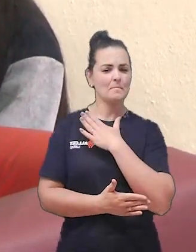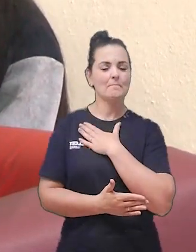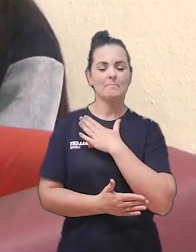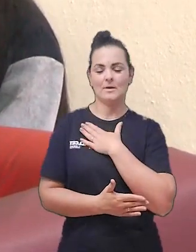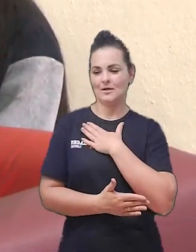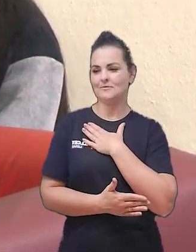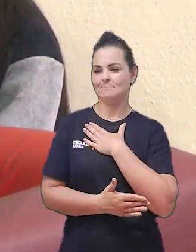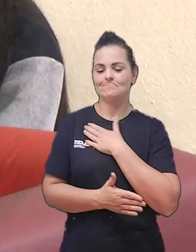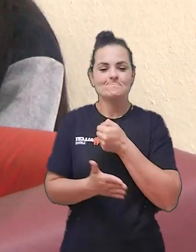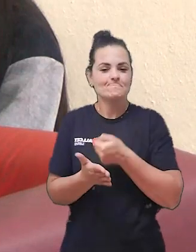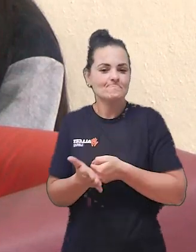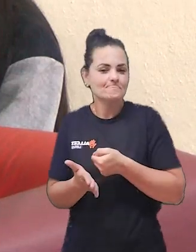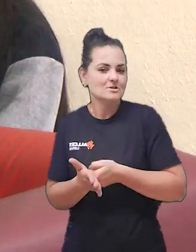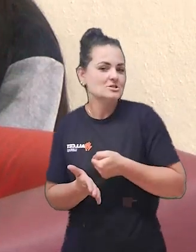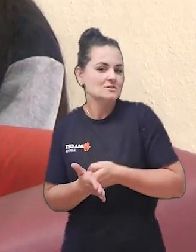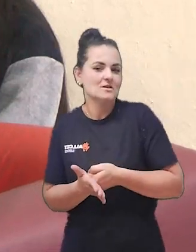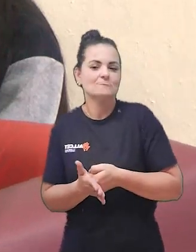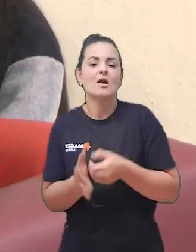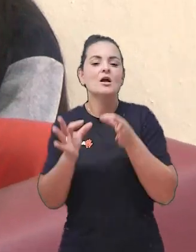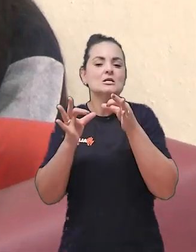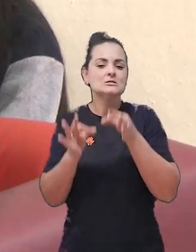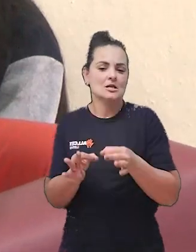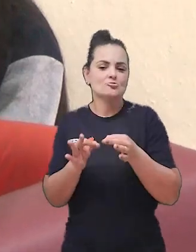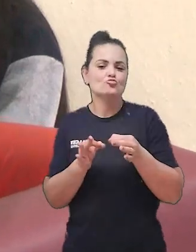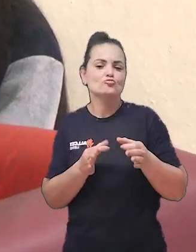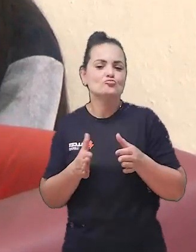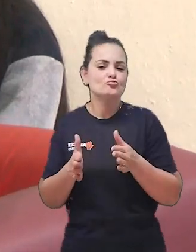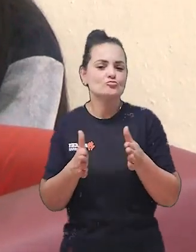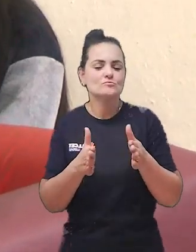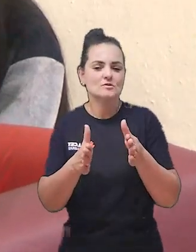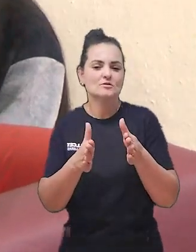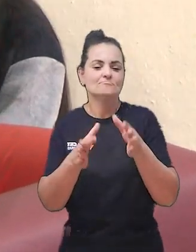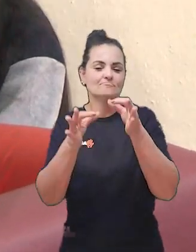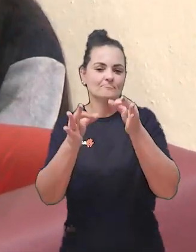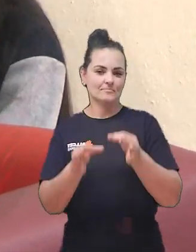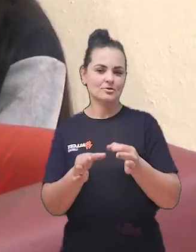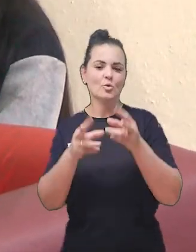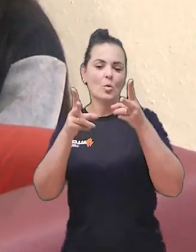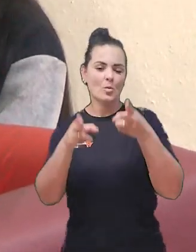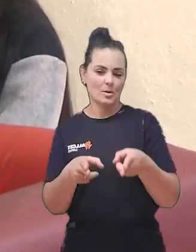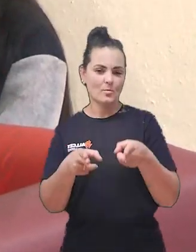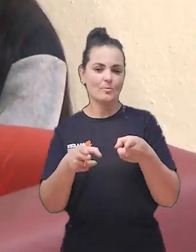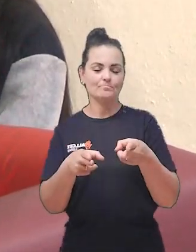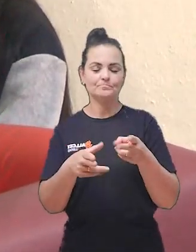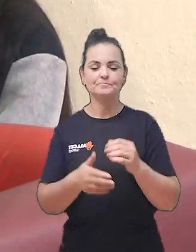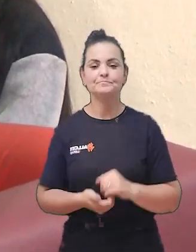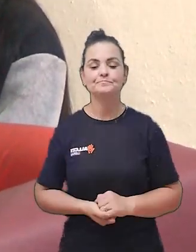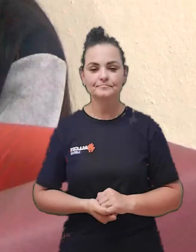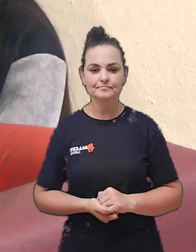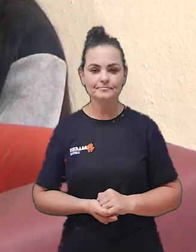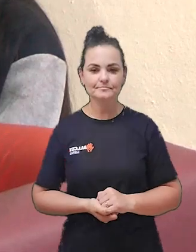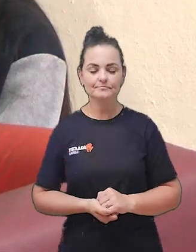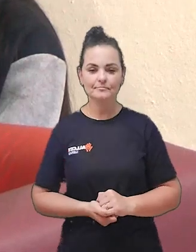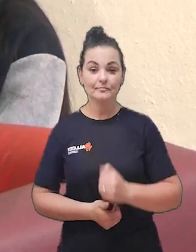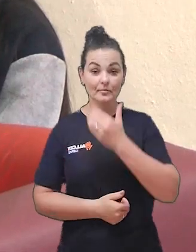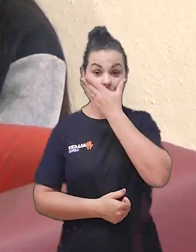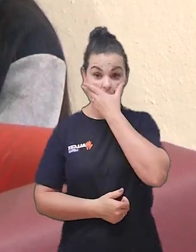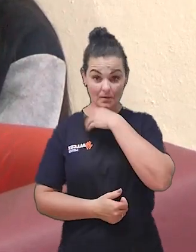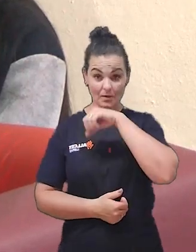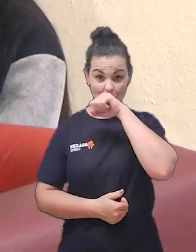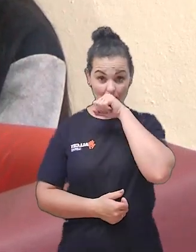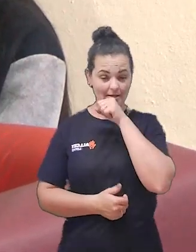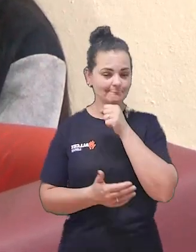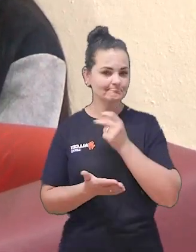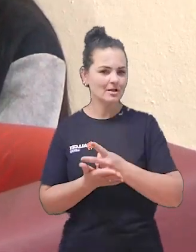ímpar, ilibada. Ele queria que a gente seguisse o mesmo caminho. Só para ter uma ideia, meu pai fumava, né?